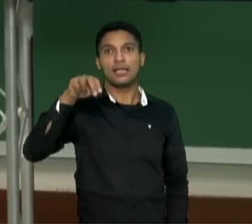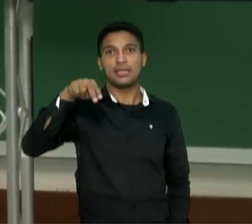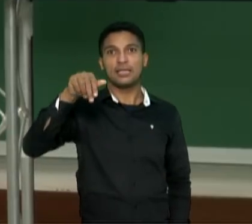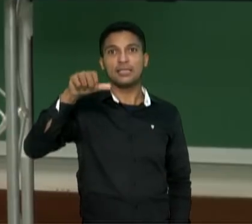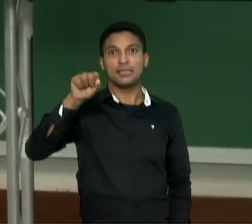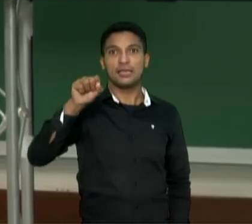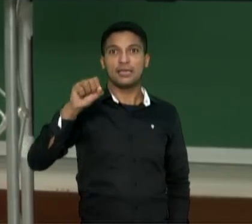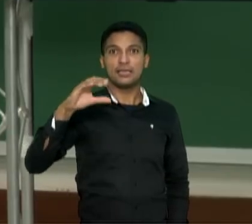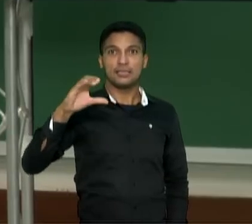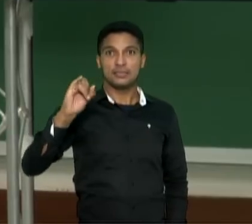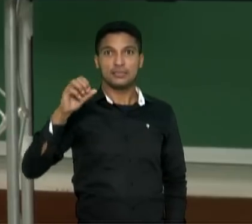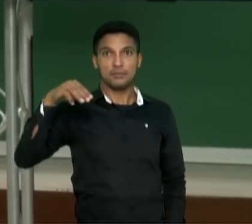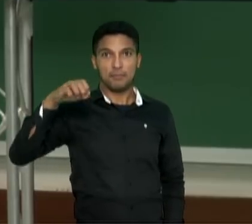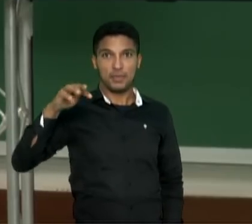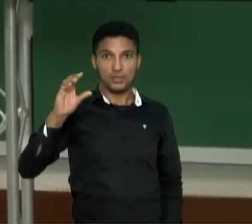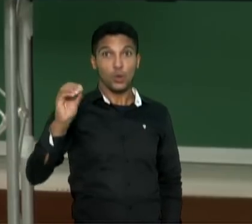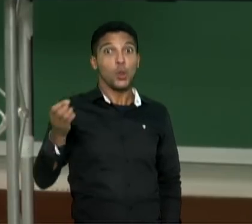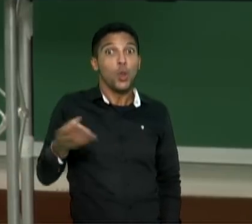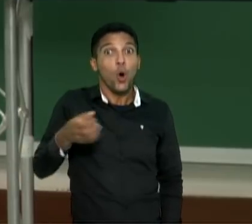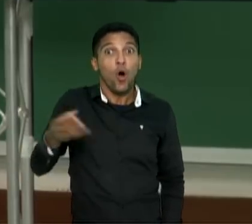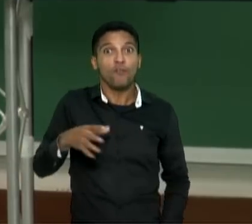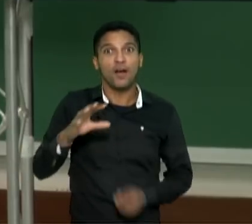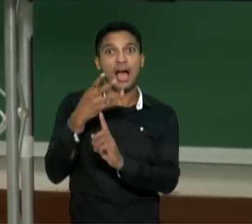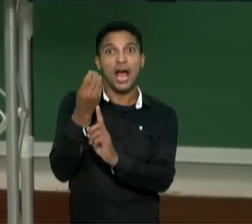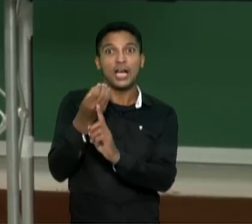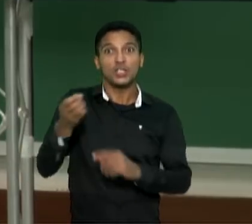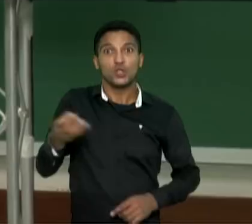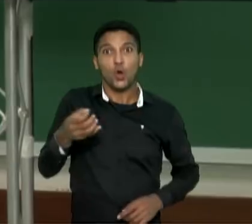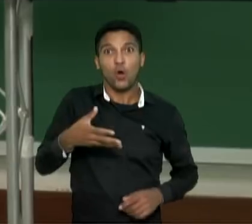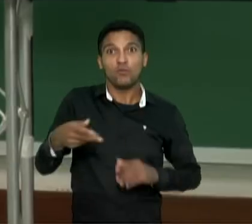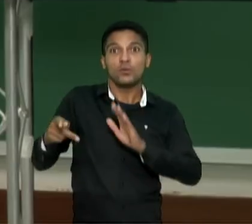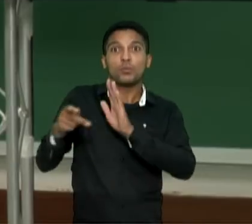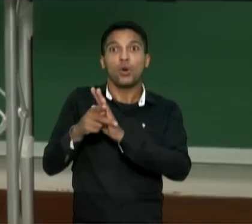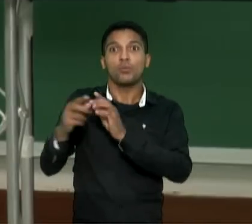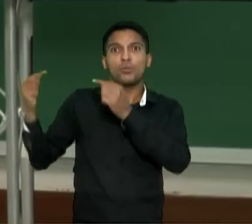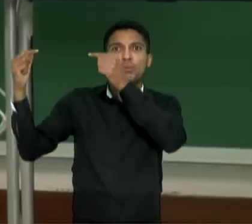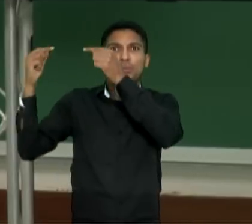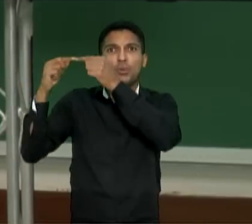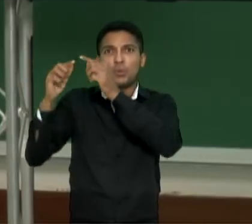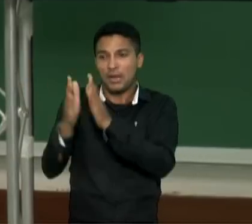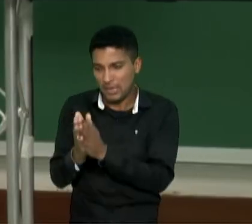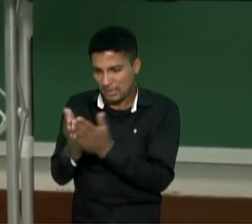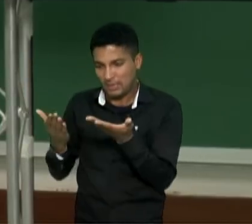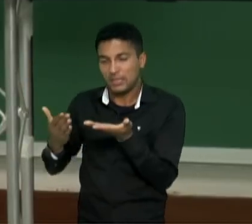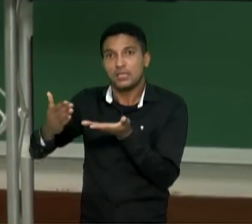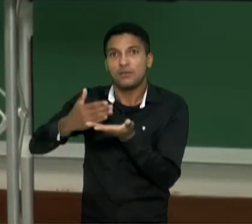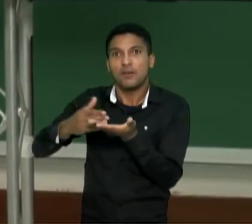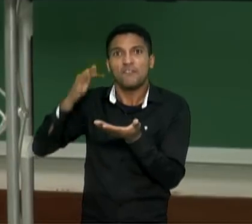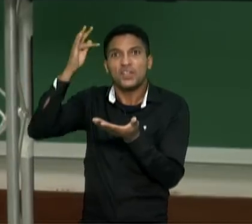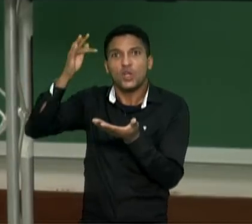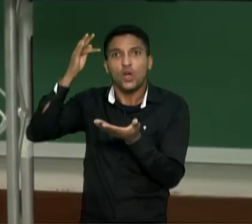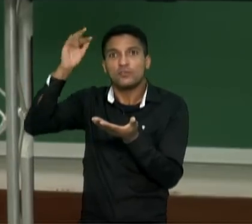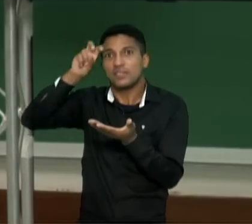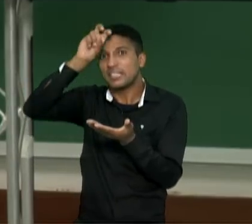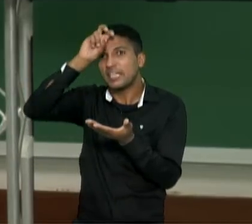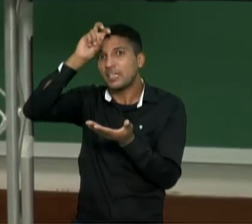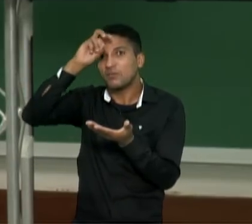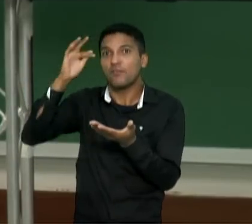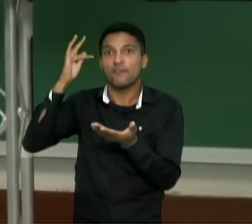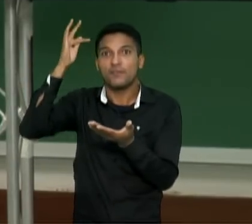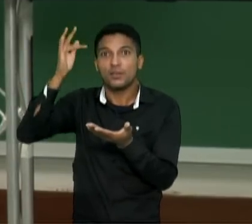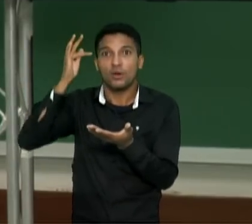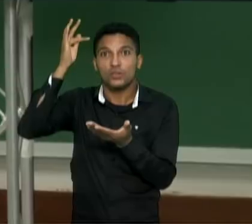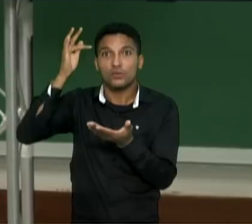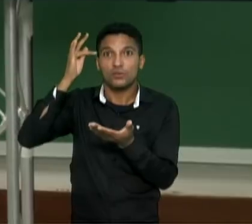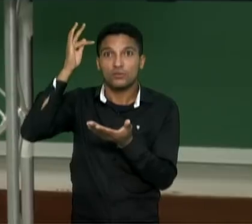para os clássicos gregos, para os filósofos gregos, lê-los e poder refletir. Então, para eles, o humano, ele